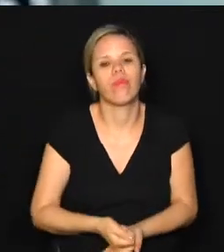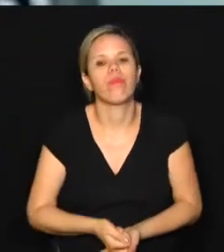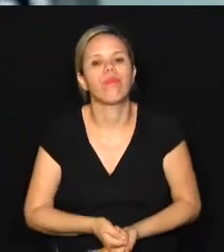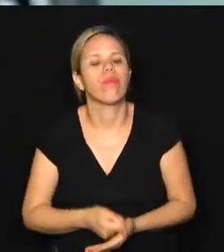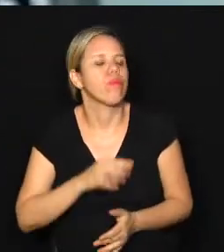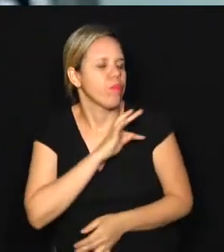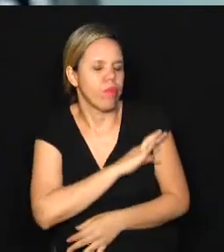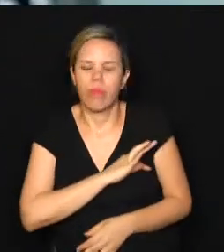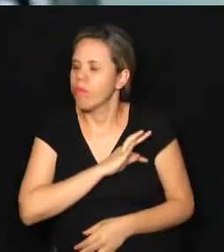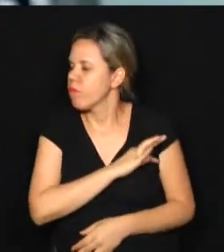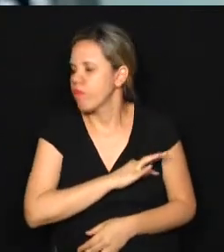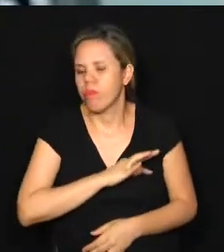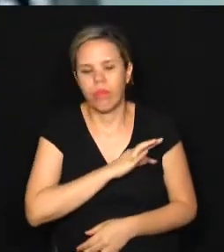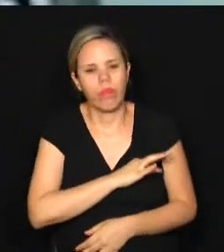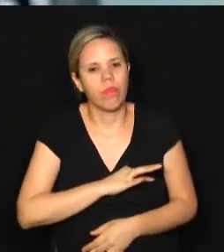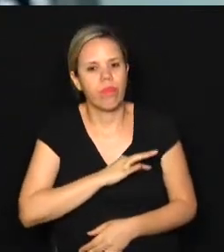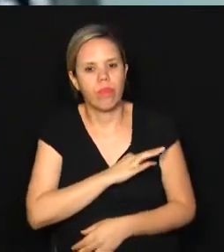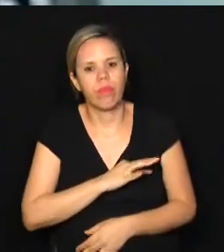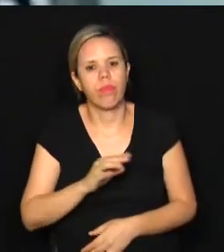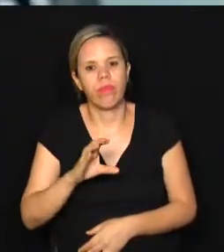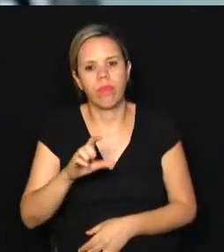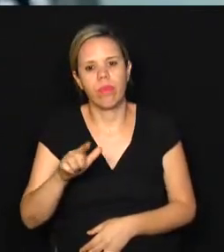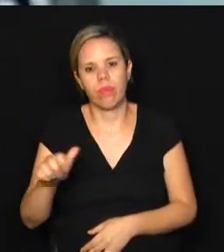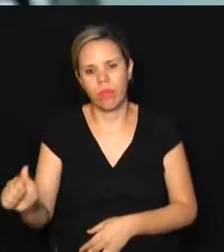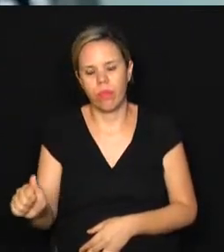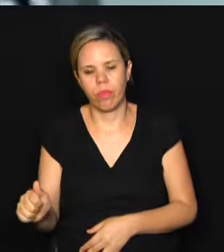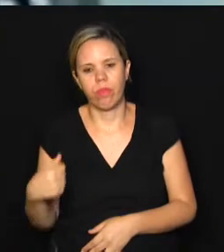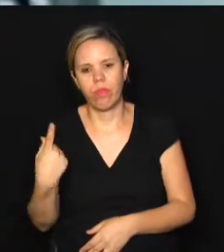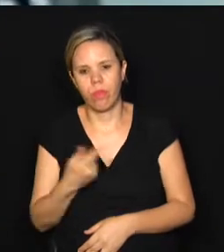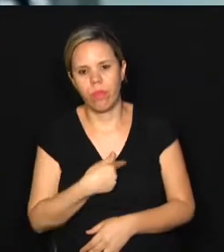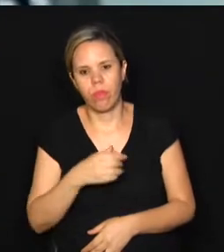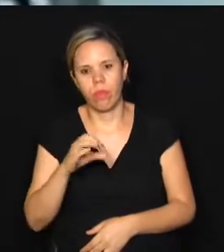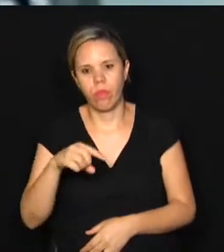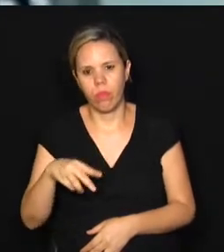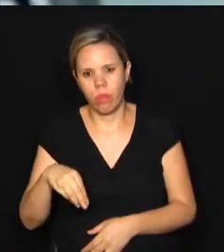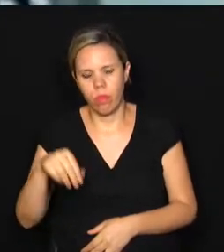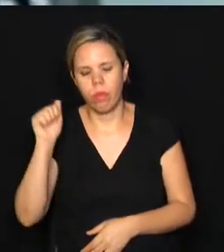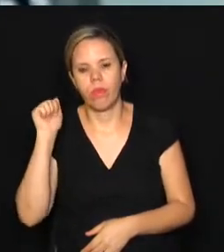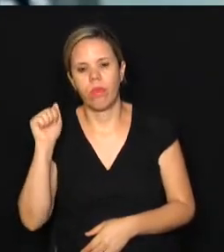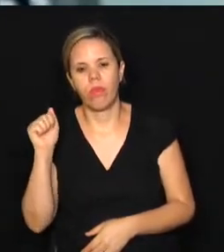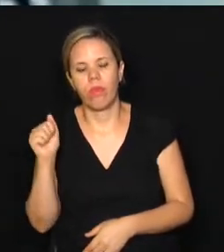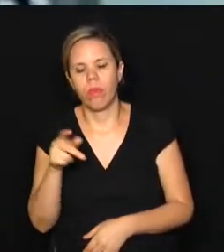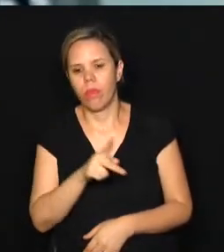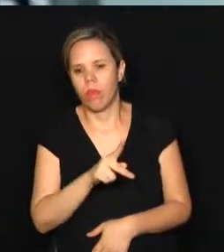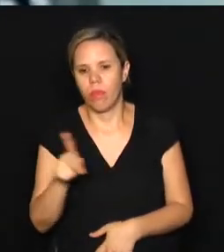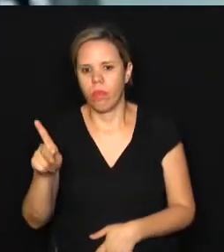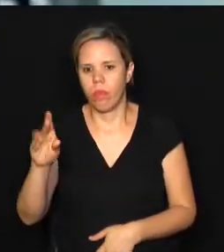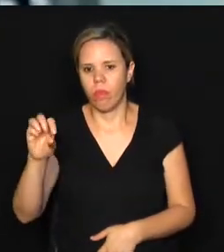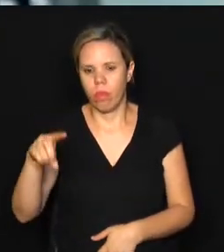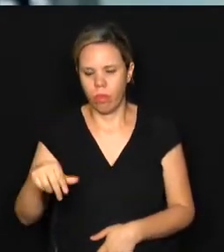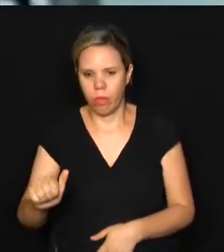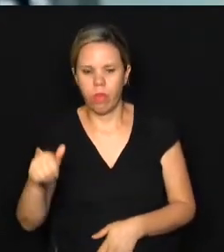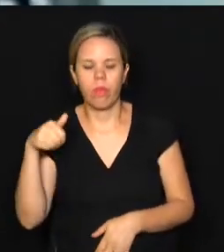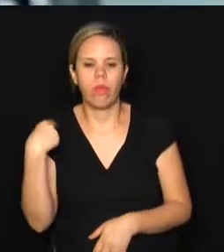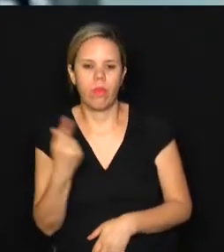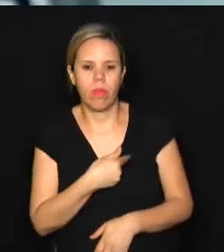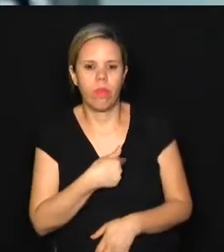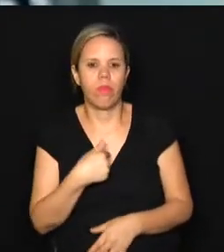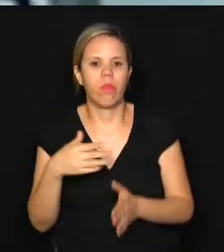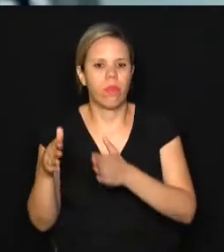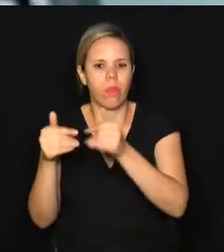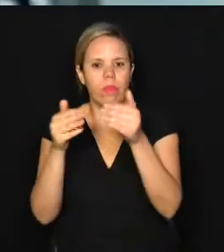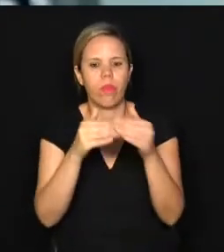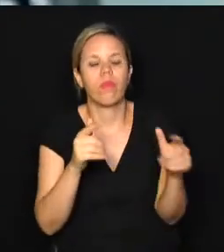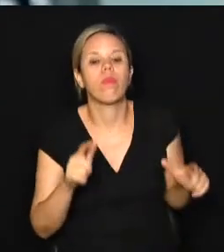técnica. A Cláudia no Congeapa, eu no Condema, a presidente do Condema, a Maria Helena, a gente está pedindo onde